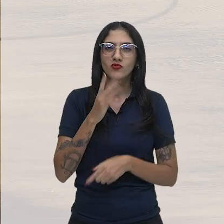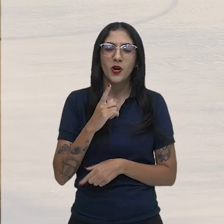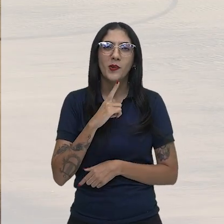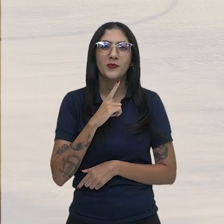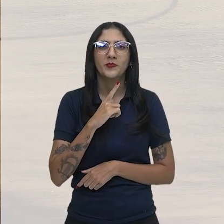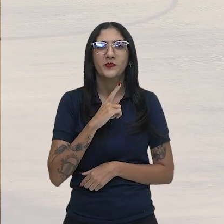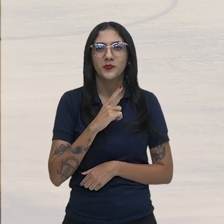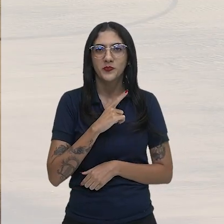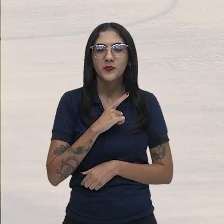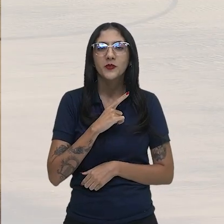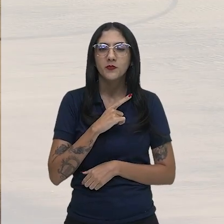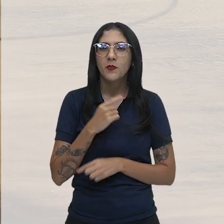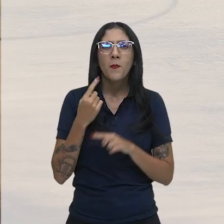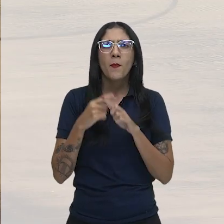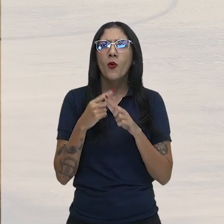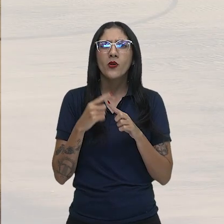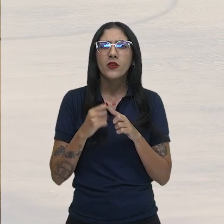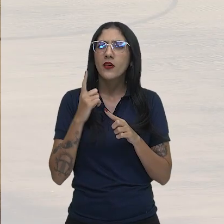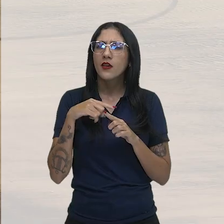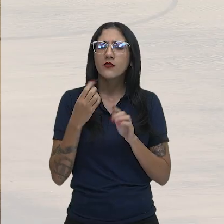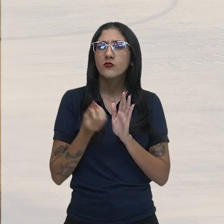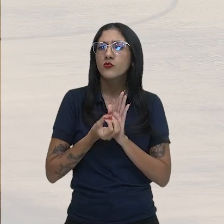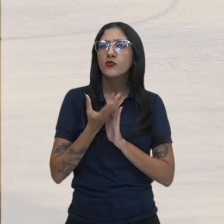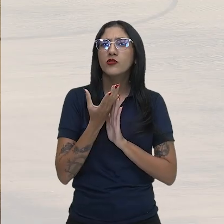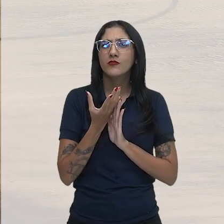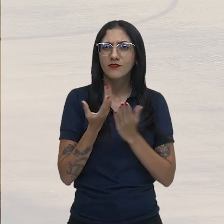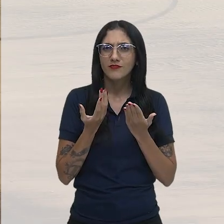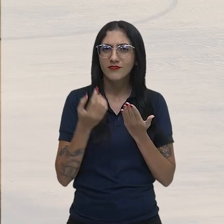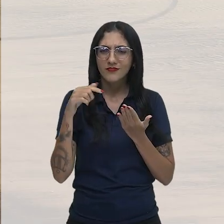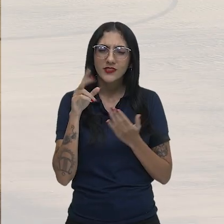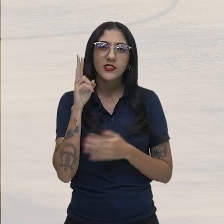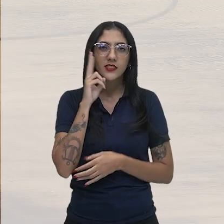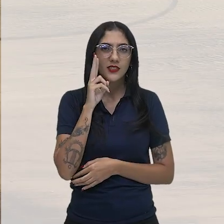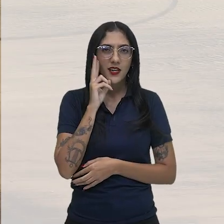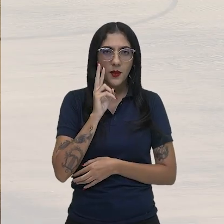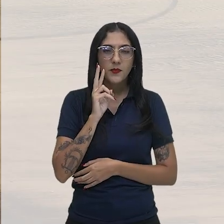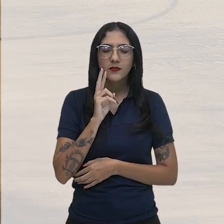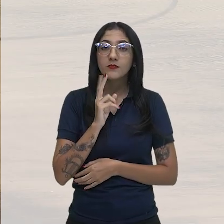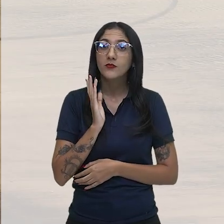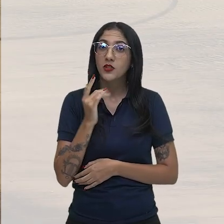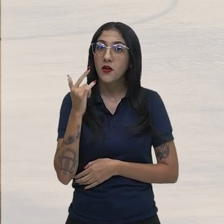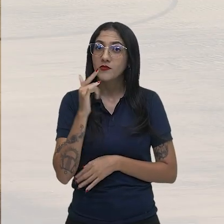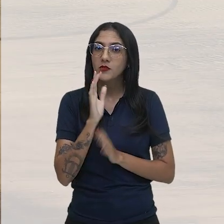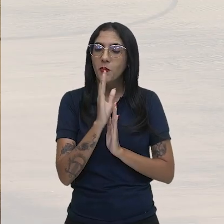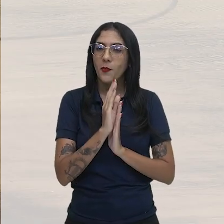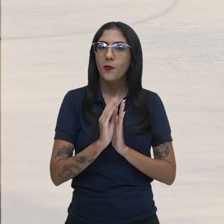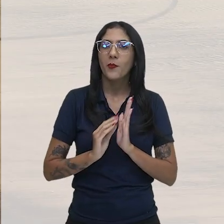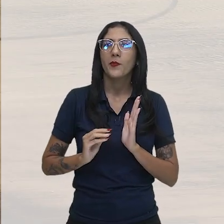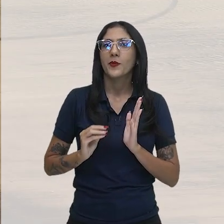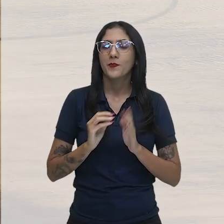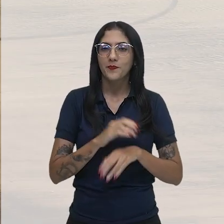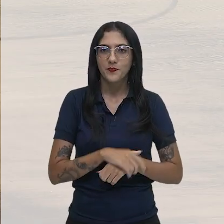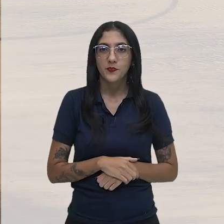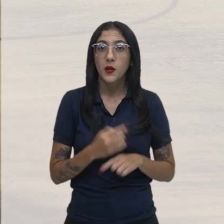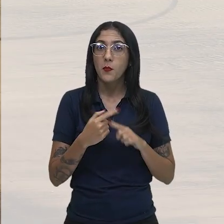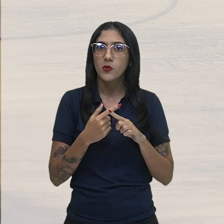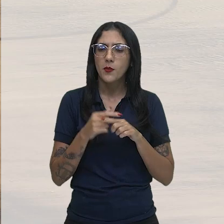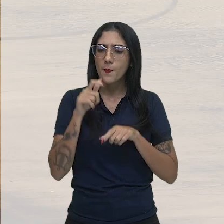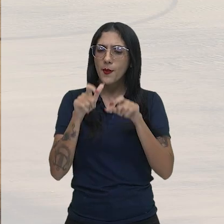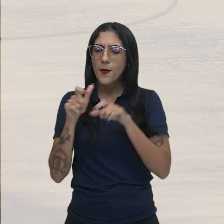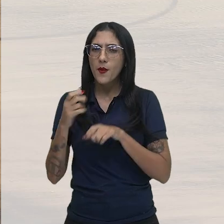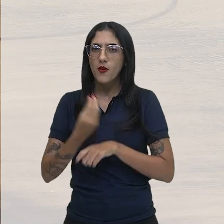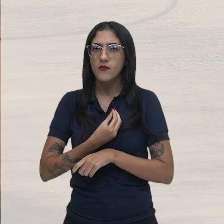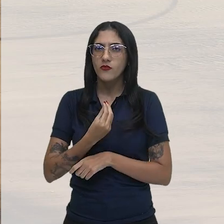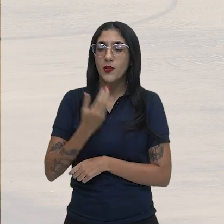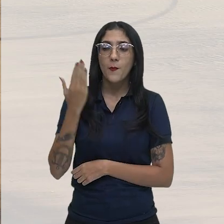e ela passou a existir por quê? Vocês lembram disso? Já anota aí no caderno de vocês. Porque os homens daquela